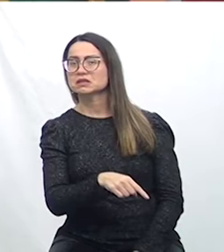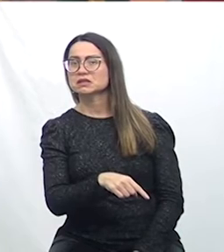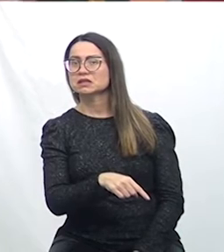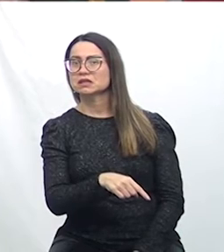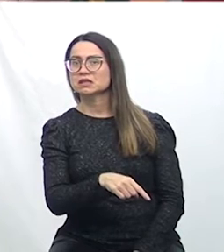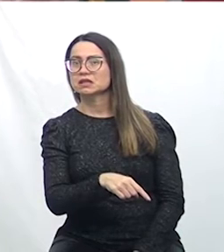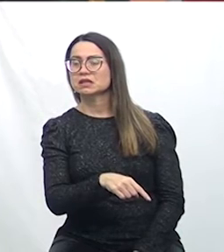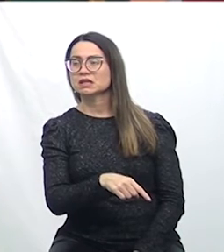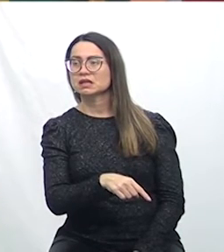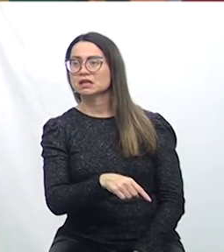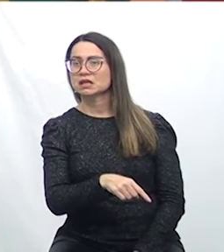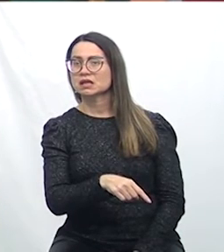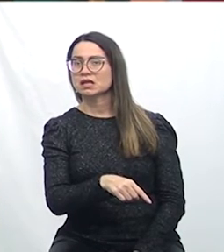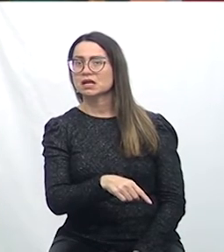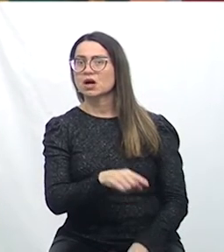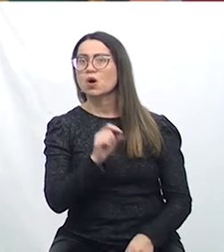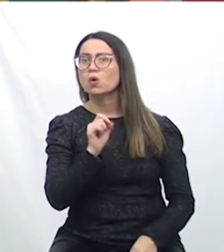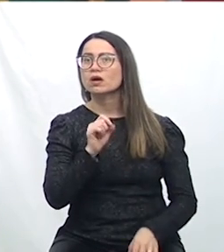pela Secretaria da Fazenda.